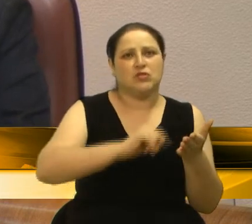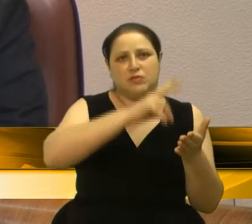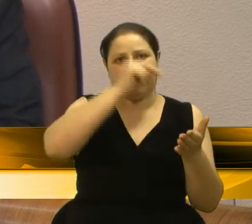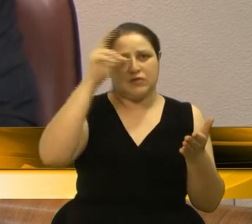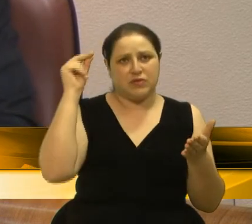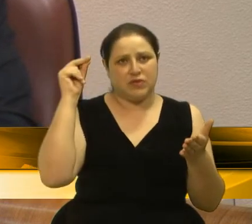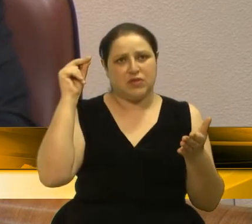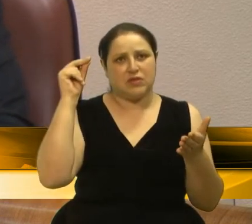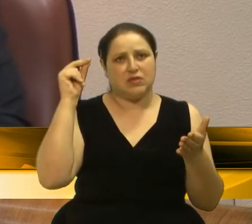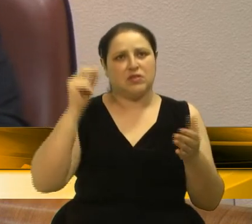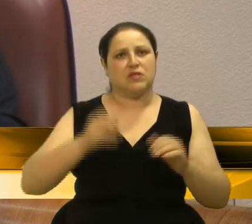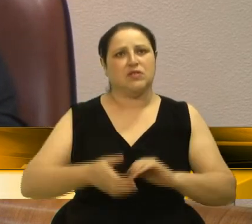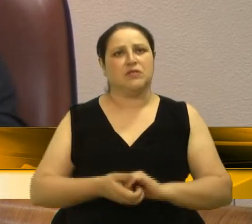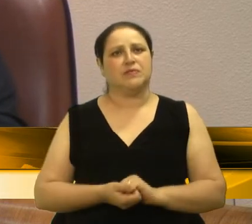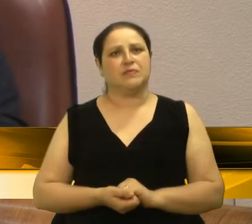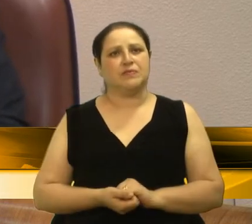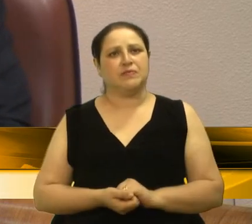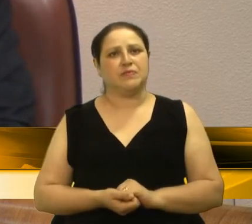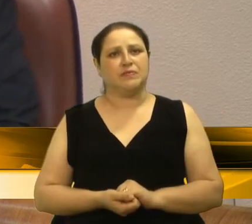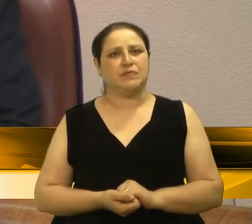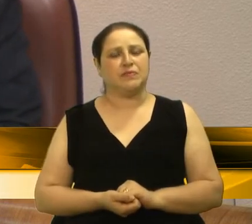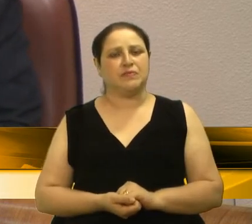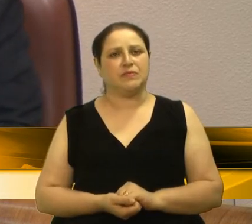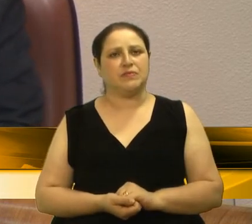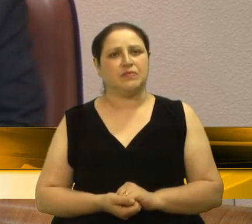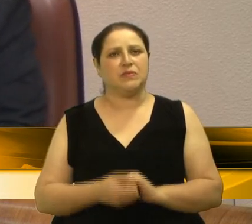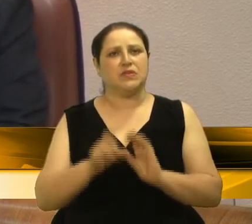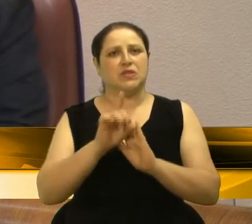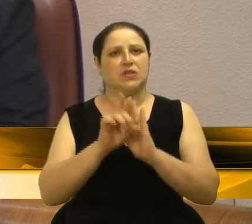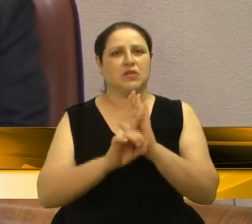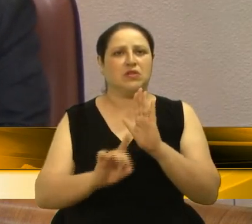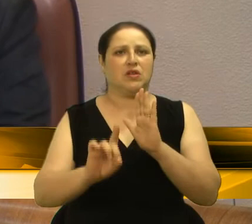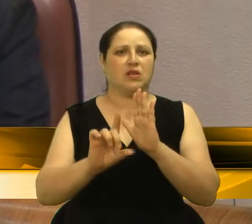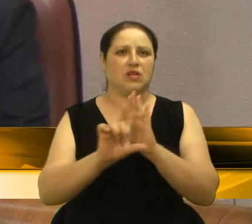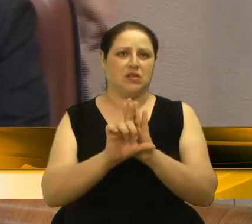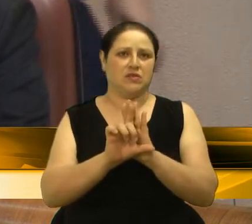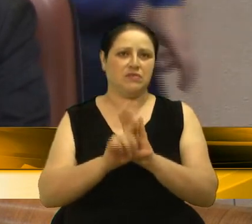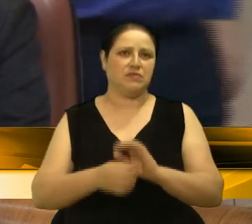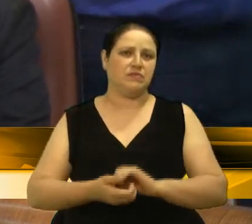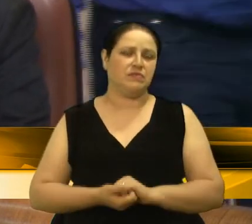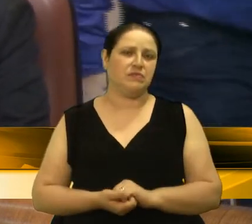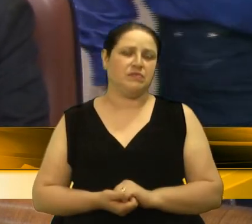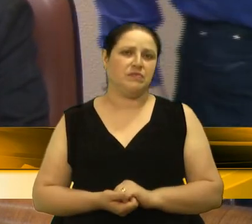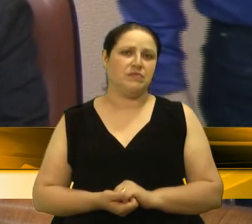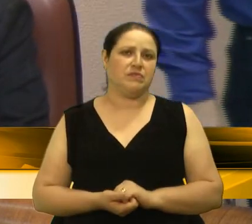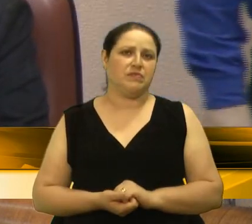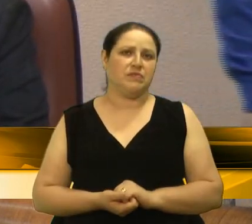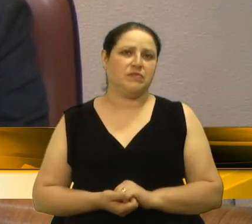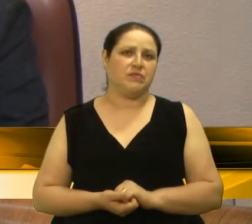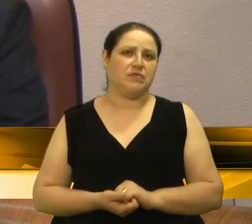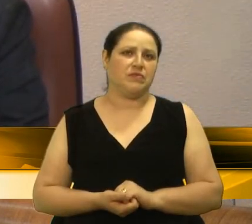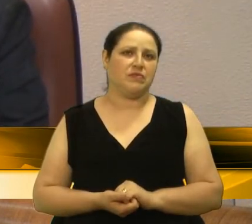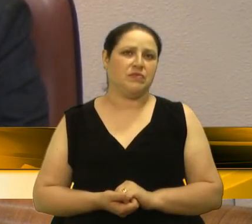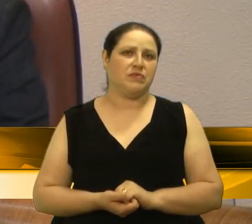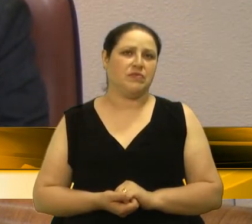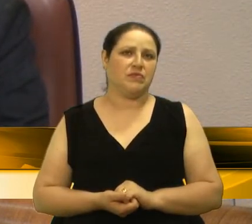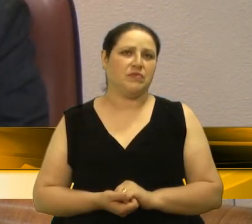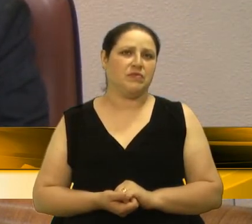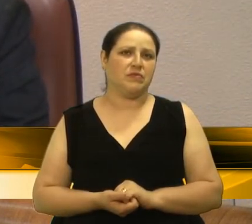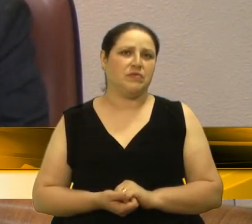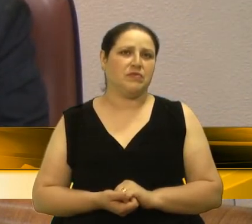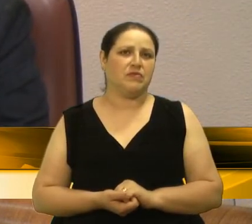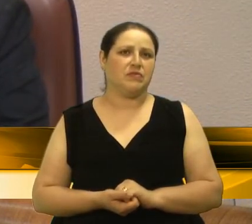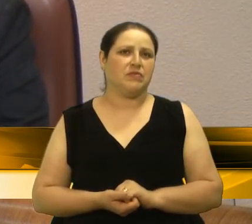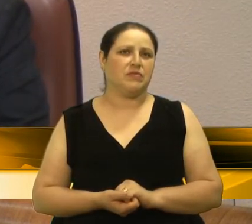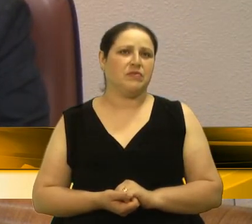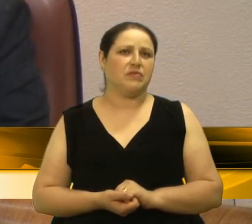Decreto-Lei 201/67. Embora o inciso 3º do referido diploma legal refira que a notificação